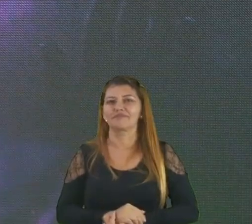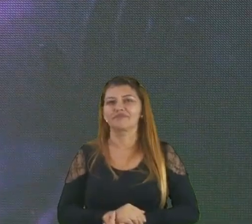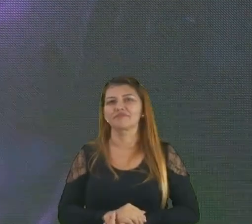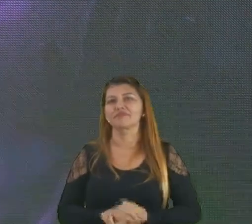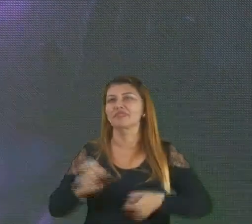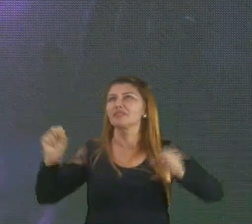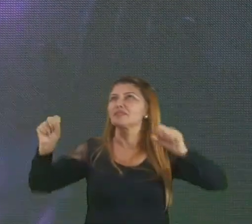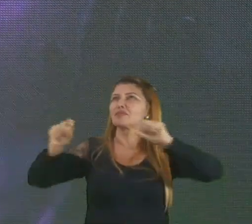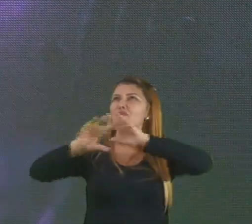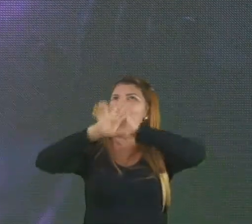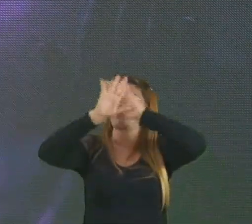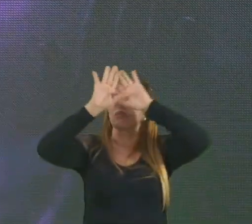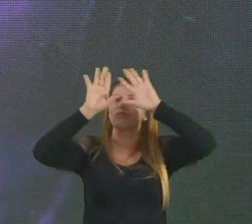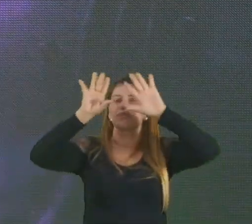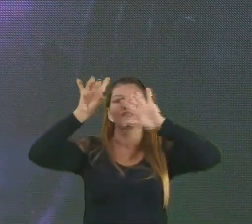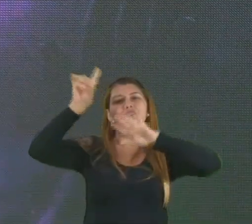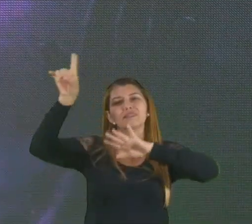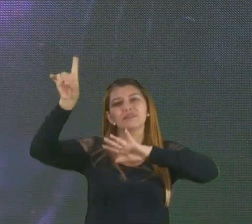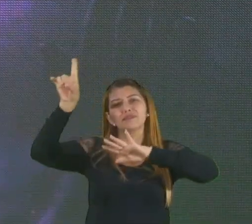Glória a Deus.